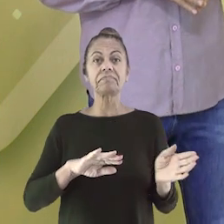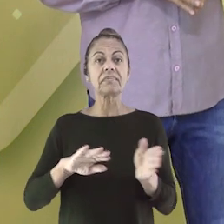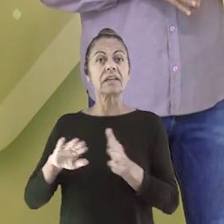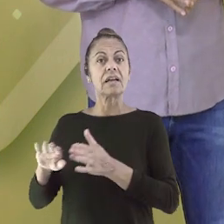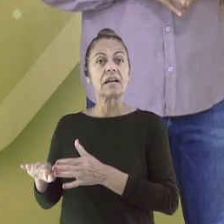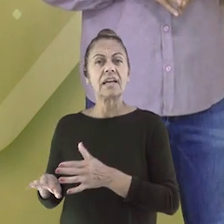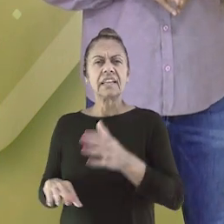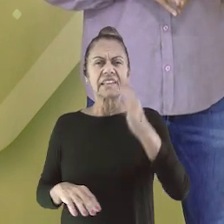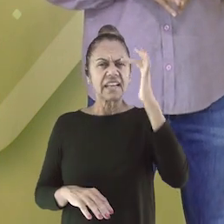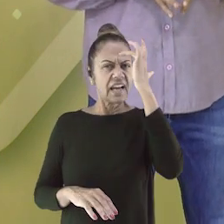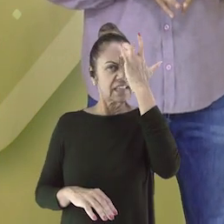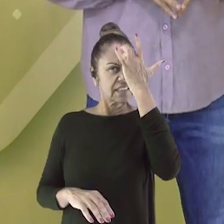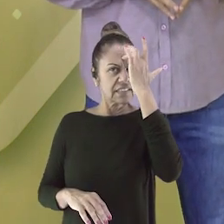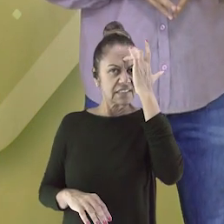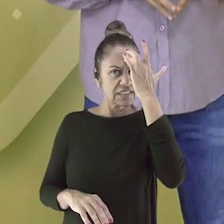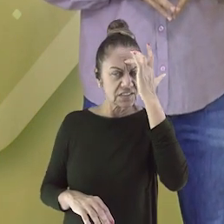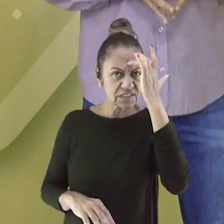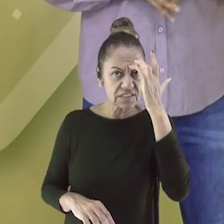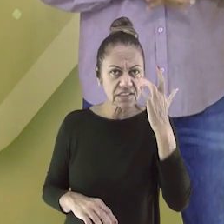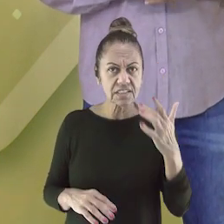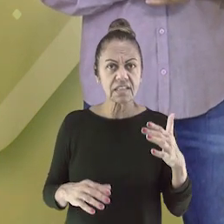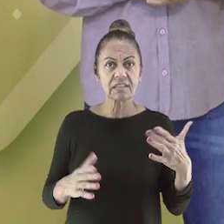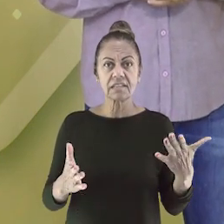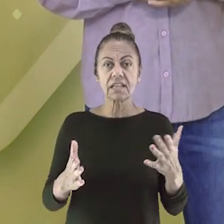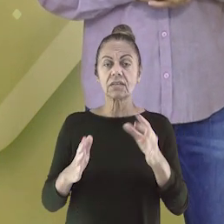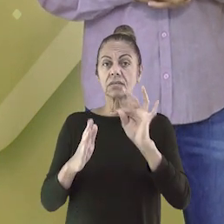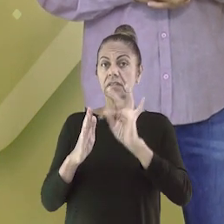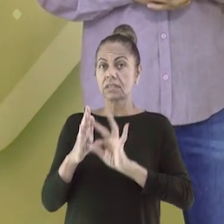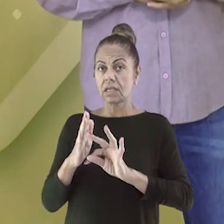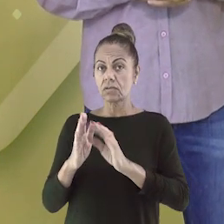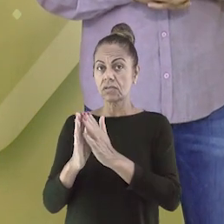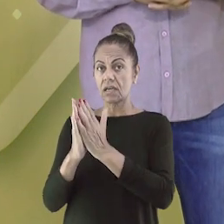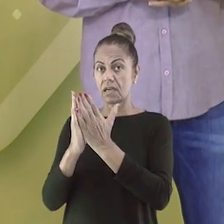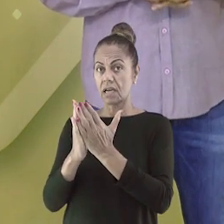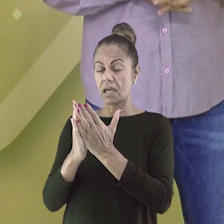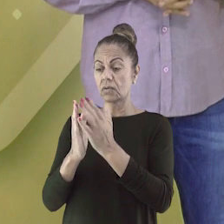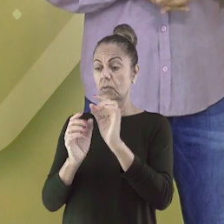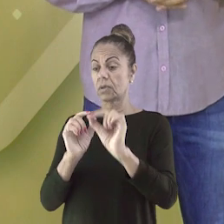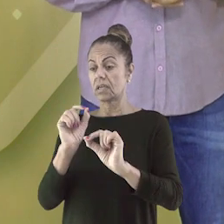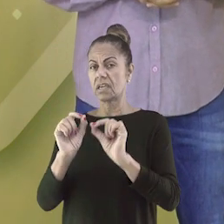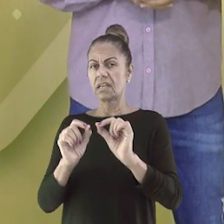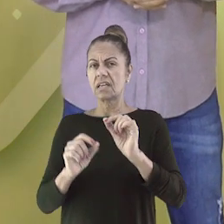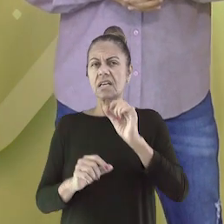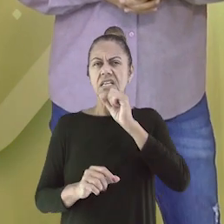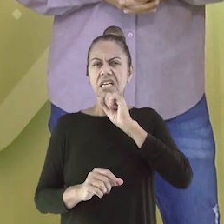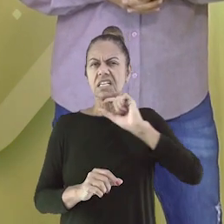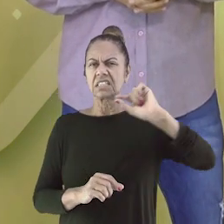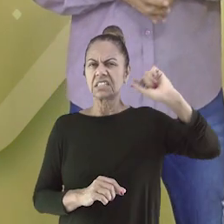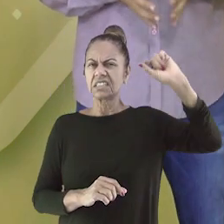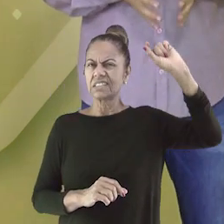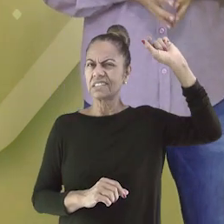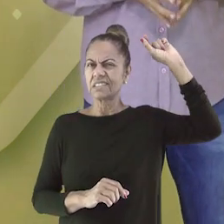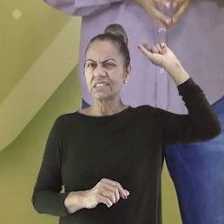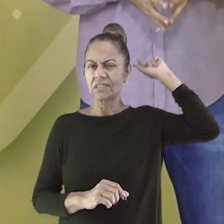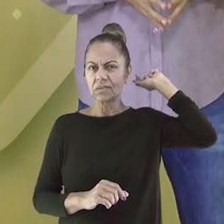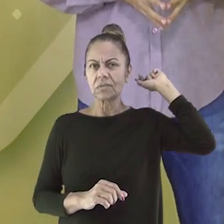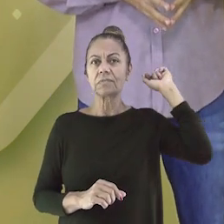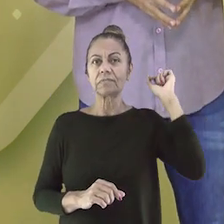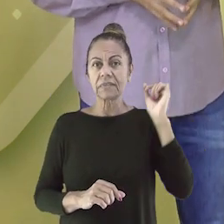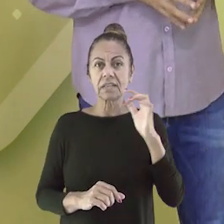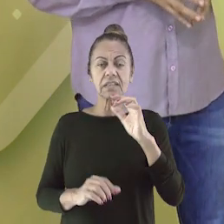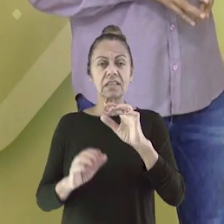Índia, em que o hinduísmo predomina, os Vedas são os textos sagrados utilizados. Eles são os